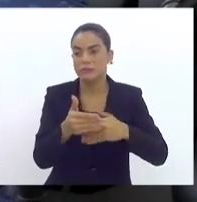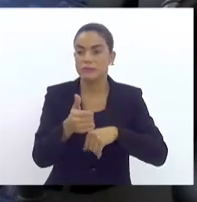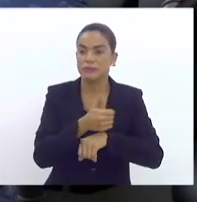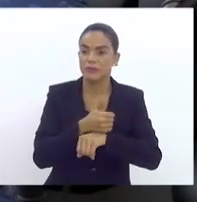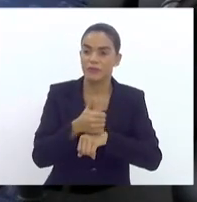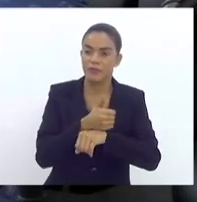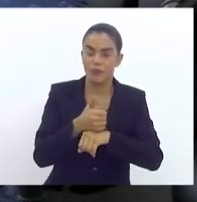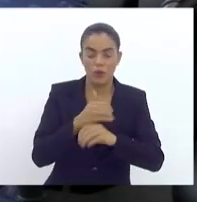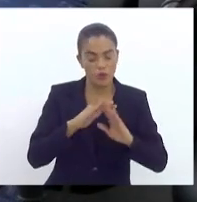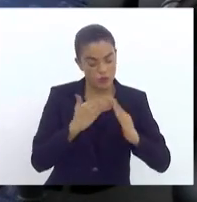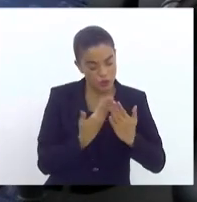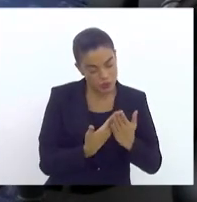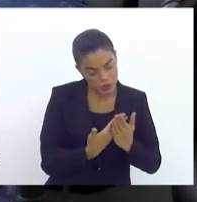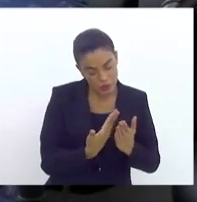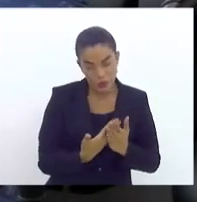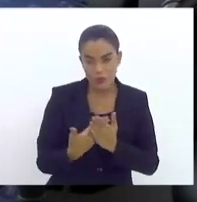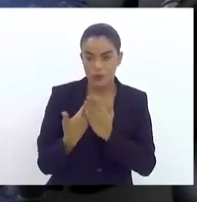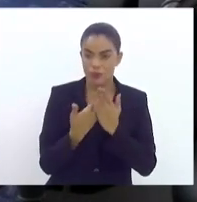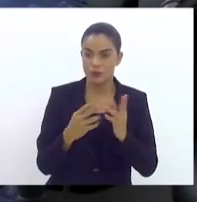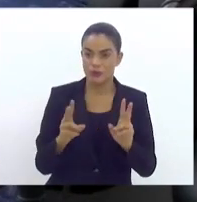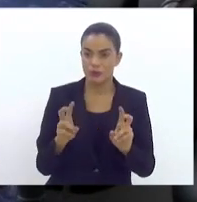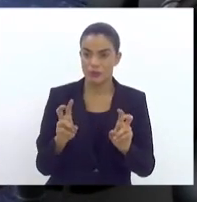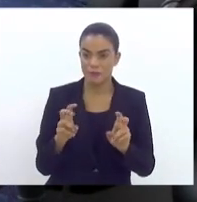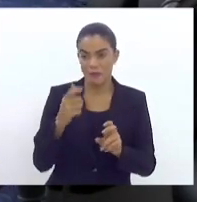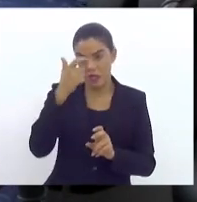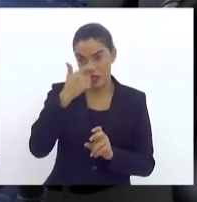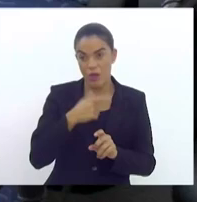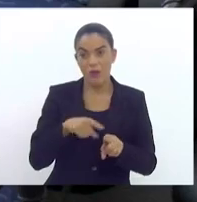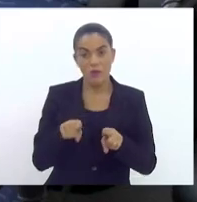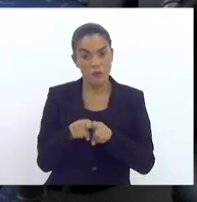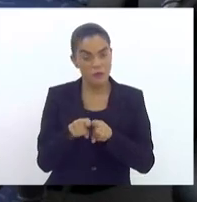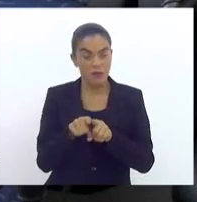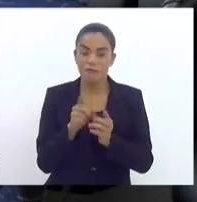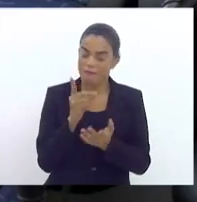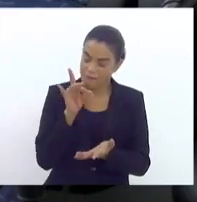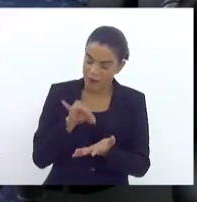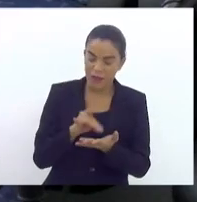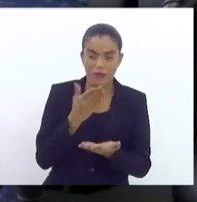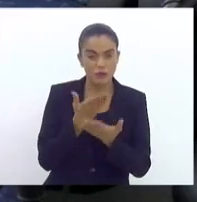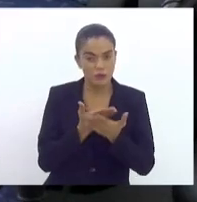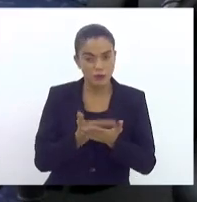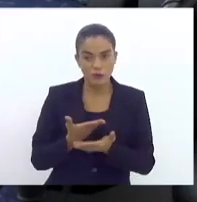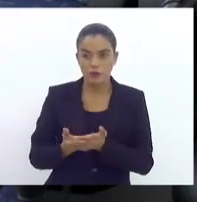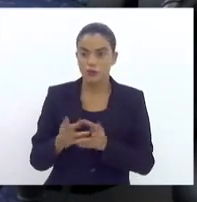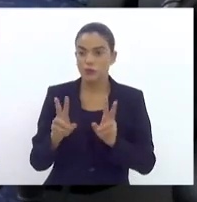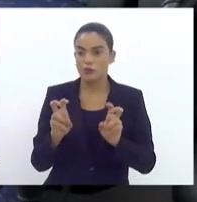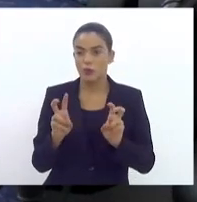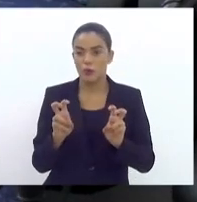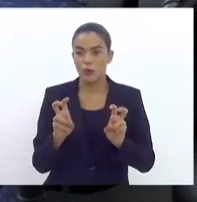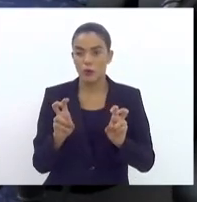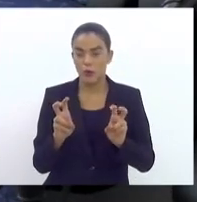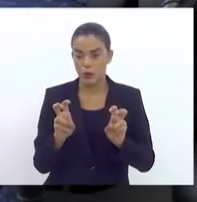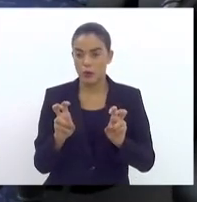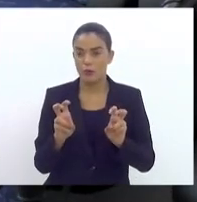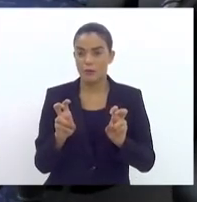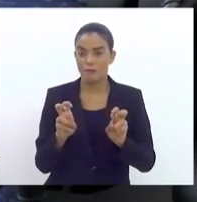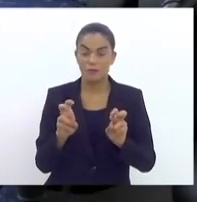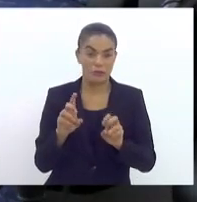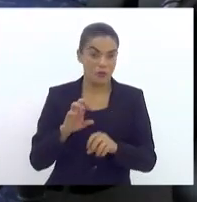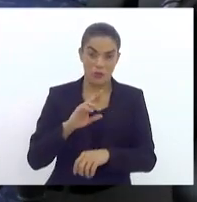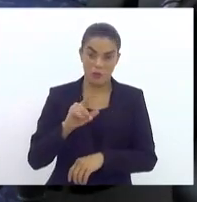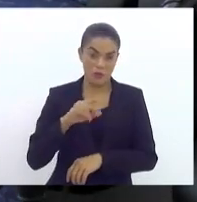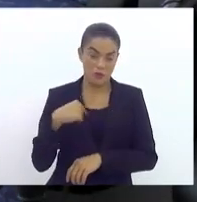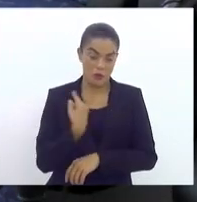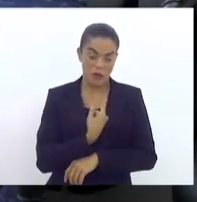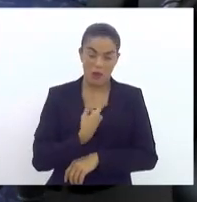né como estudioso do tema E literalmente sou estudante do tema Como eu disse não sou muito não sou dessa geração